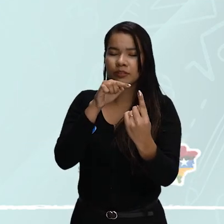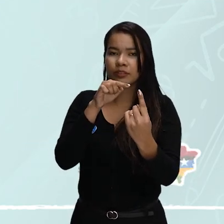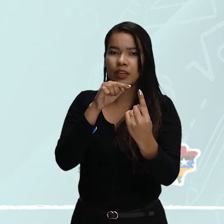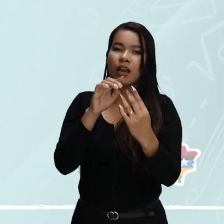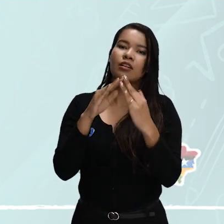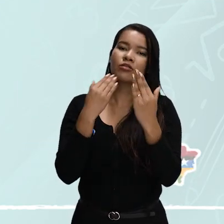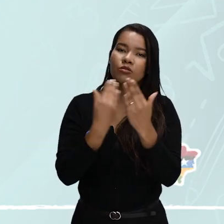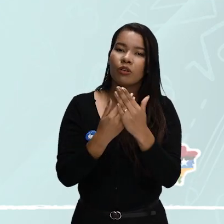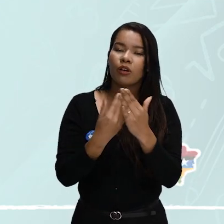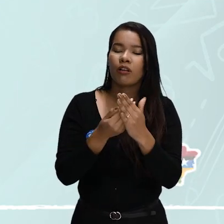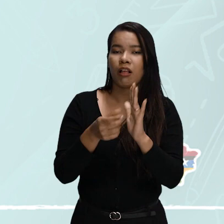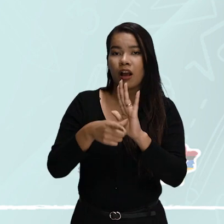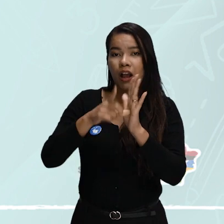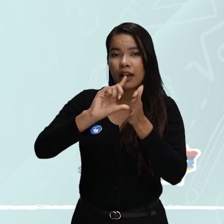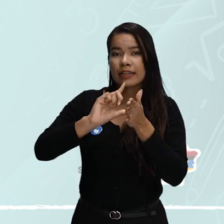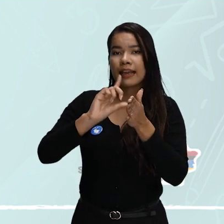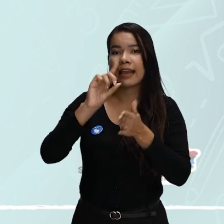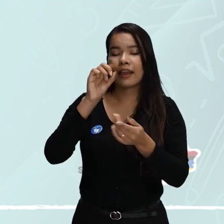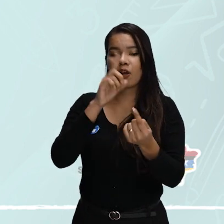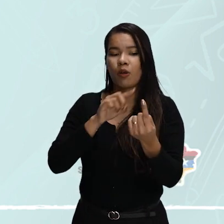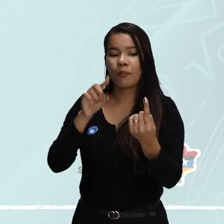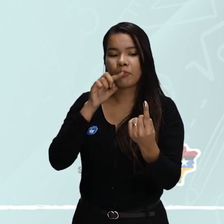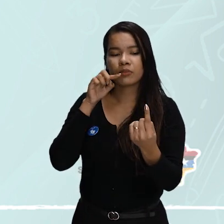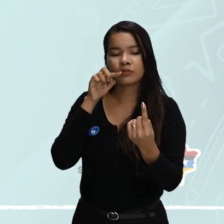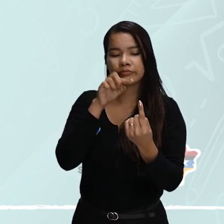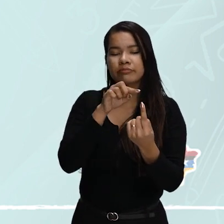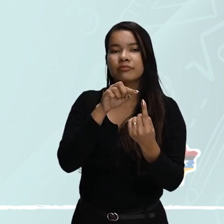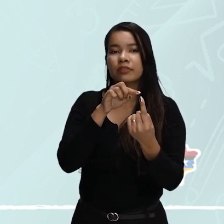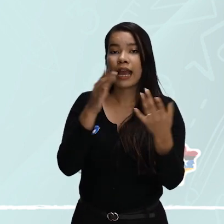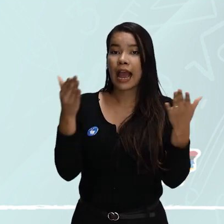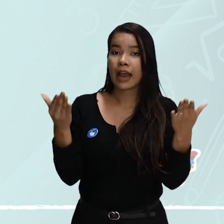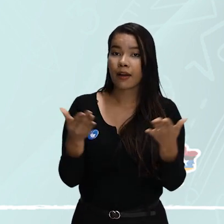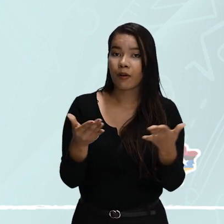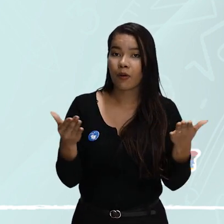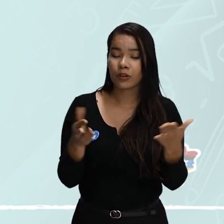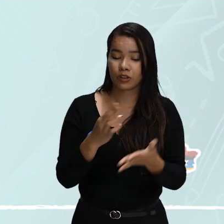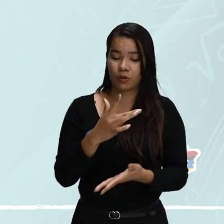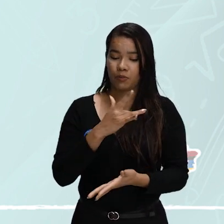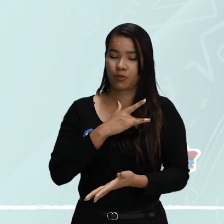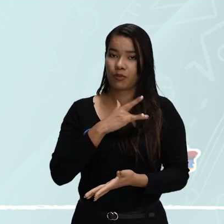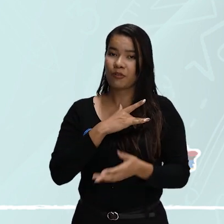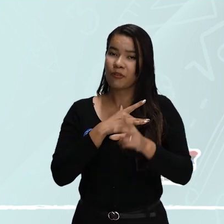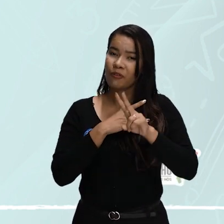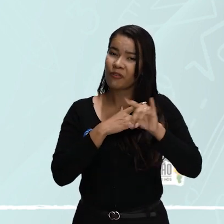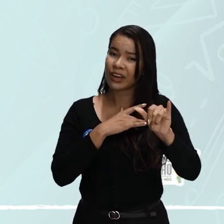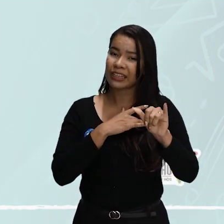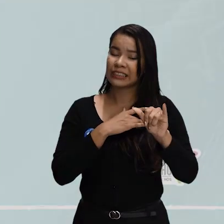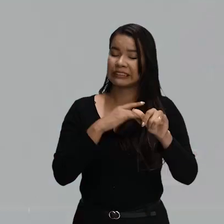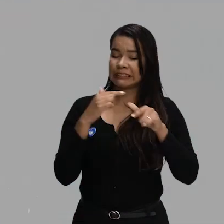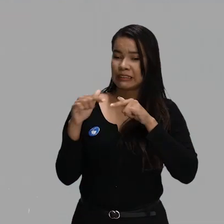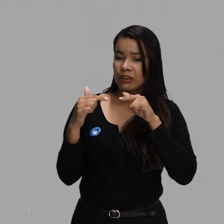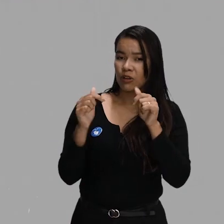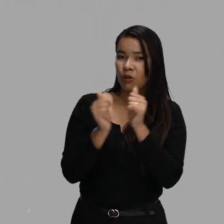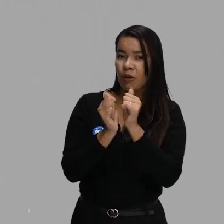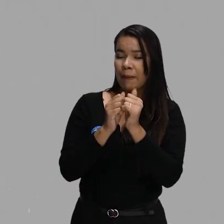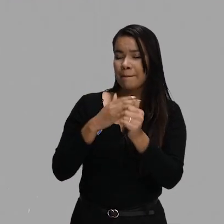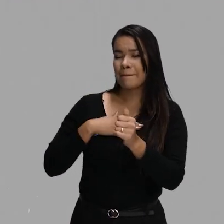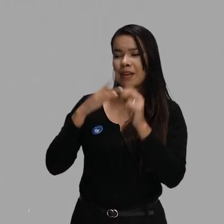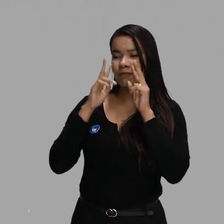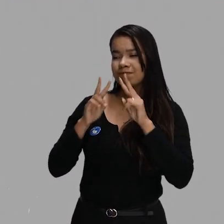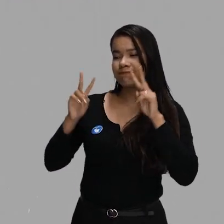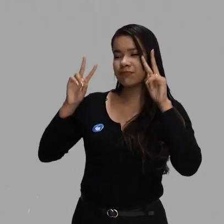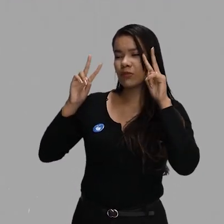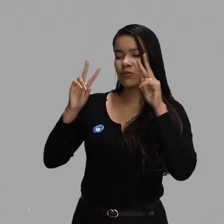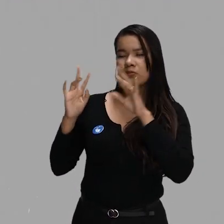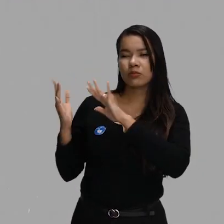é objetiva. Aqui eu vou ter algo subjetivo. Eu vou trabalhar com a minha visão de mundo, com o